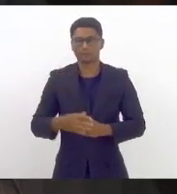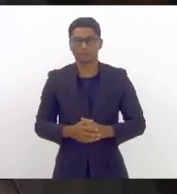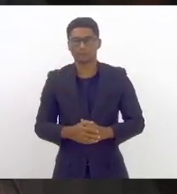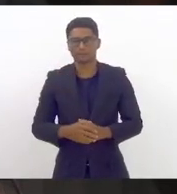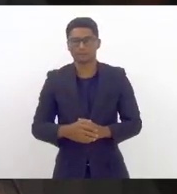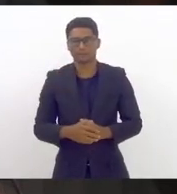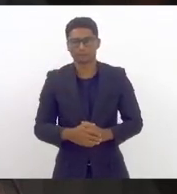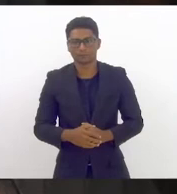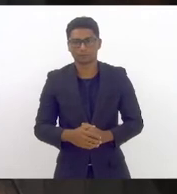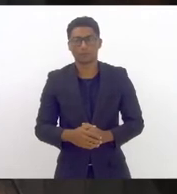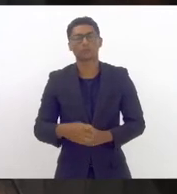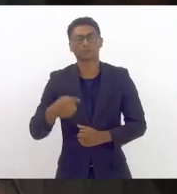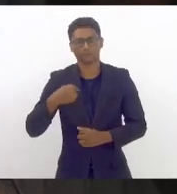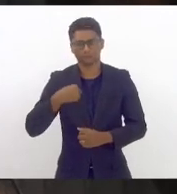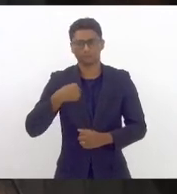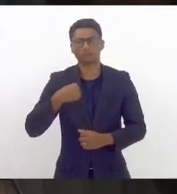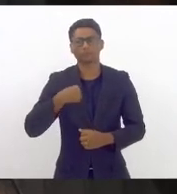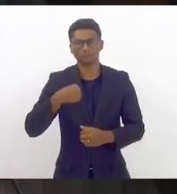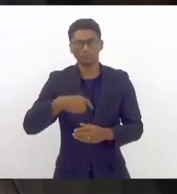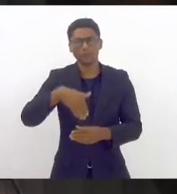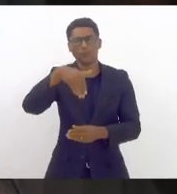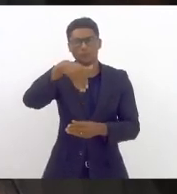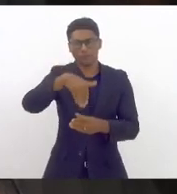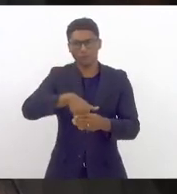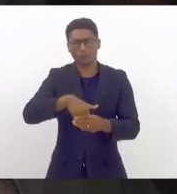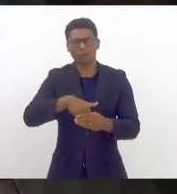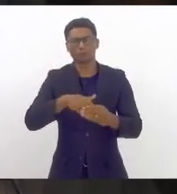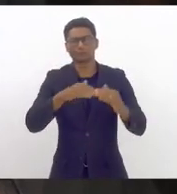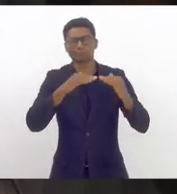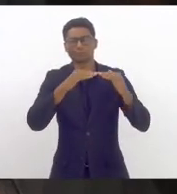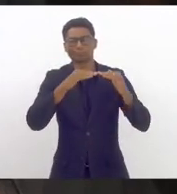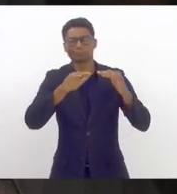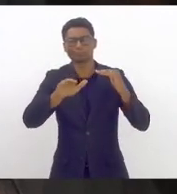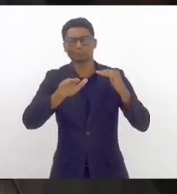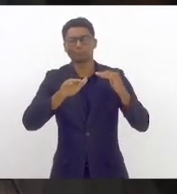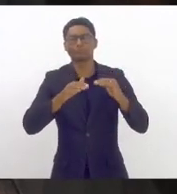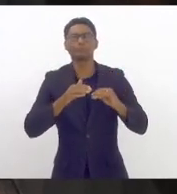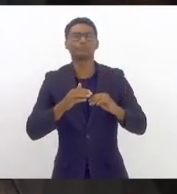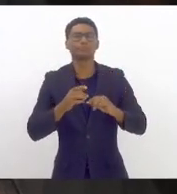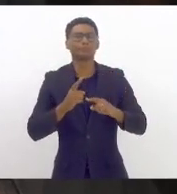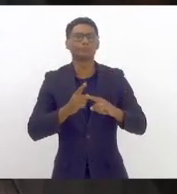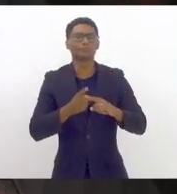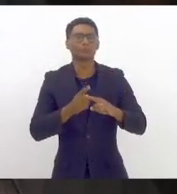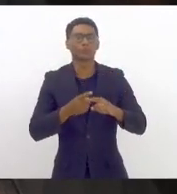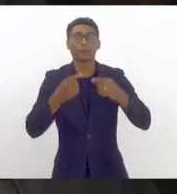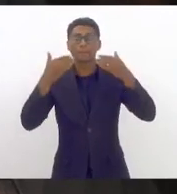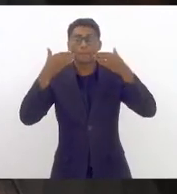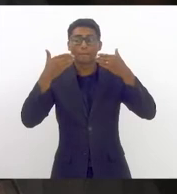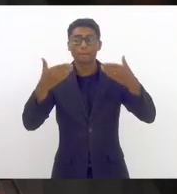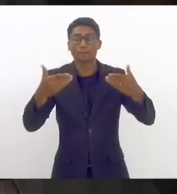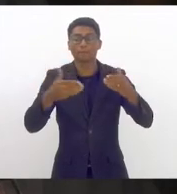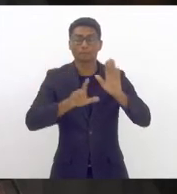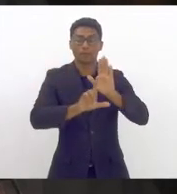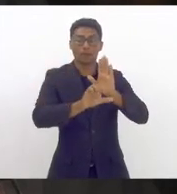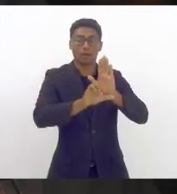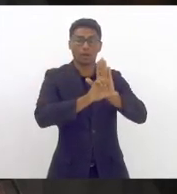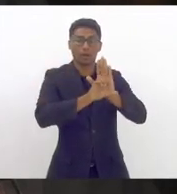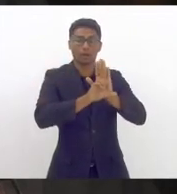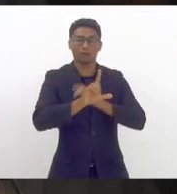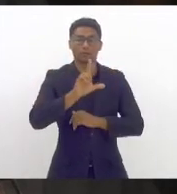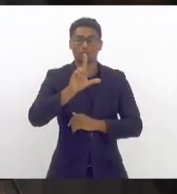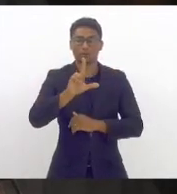voto com alguma divergência para mostrar que a LDO de